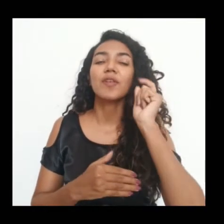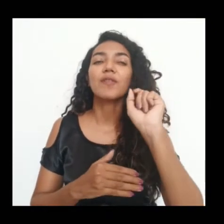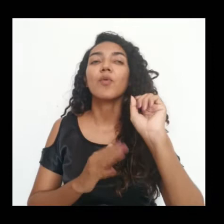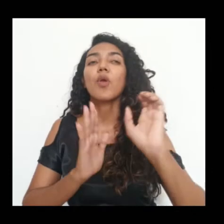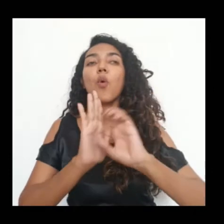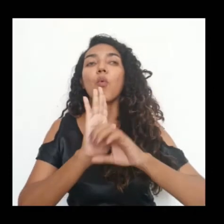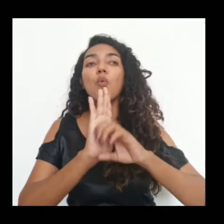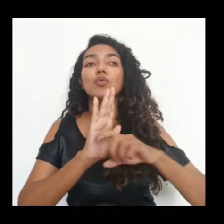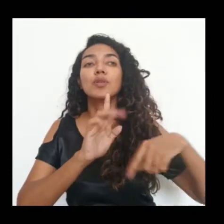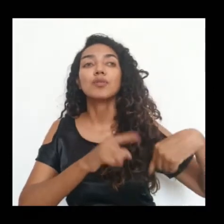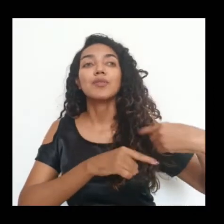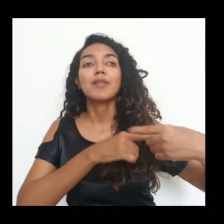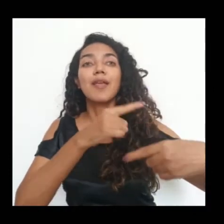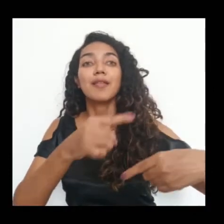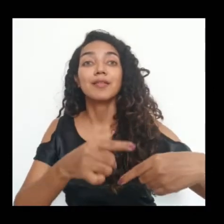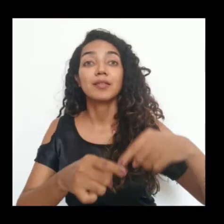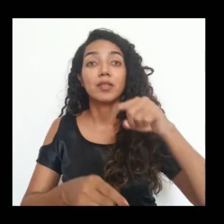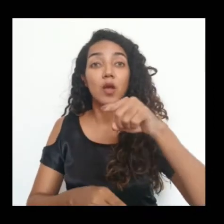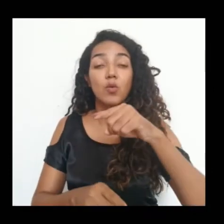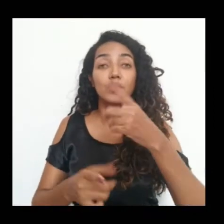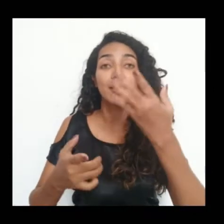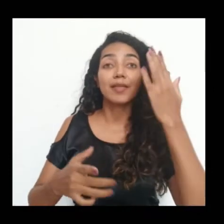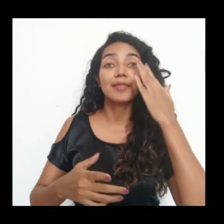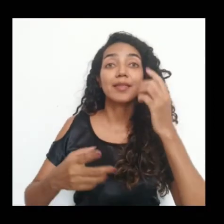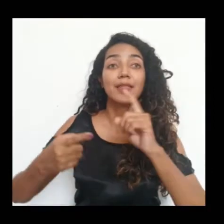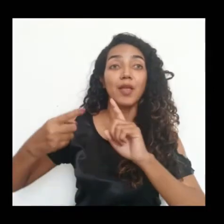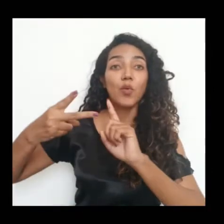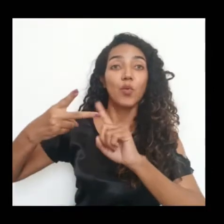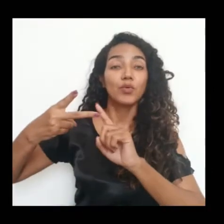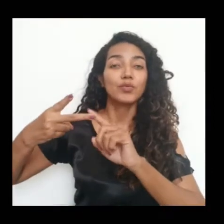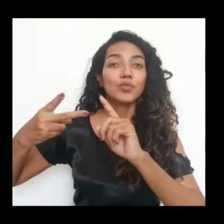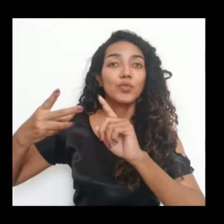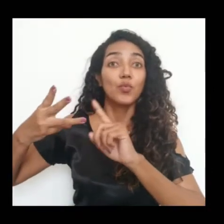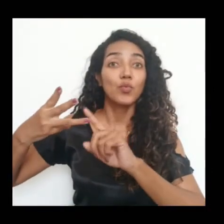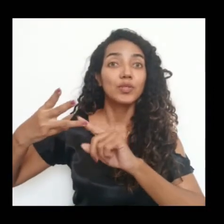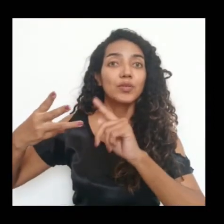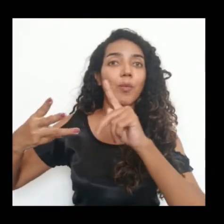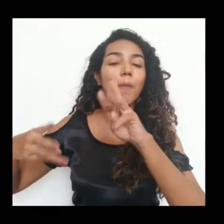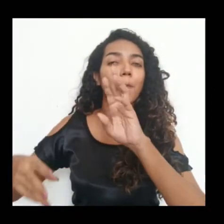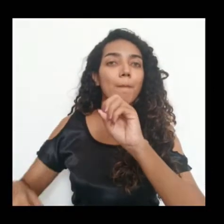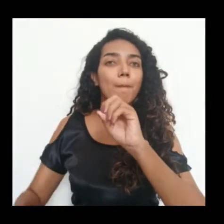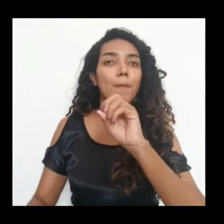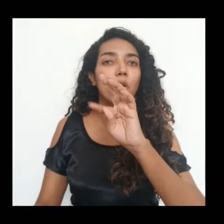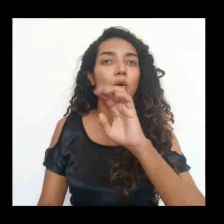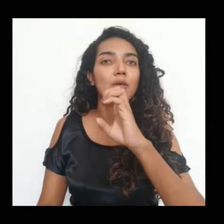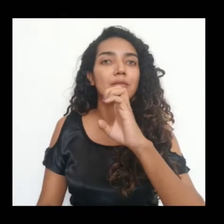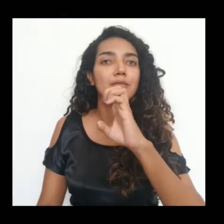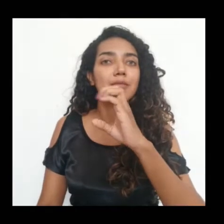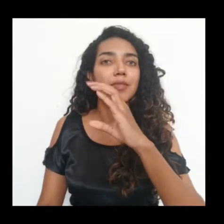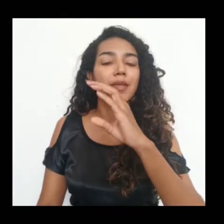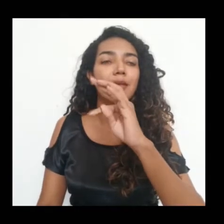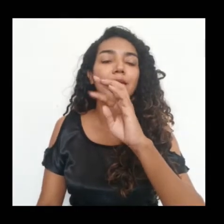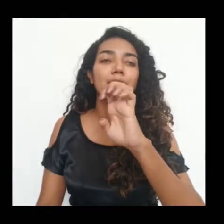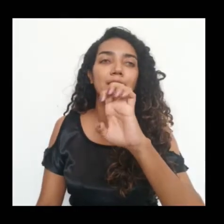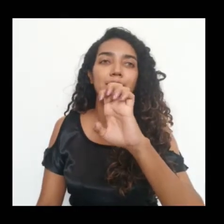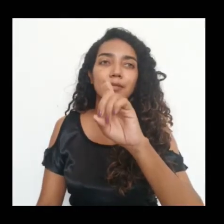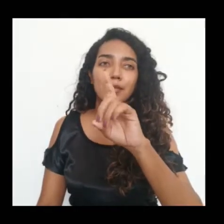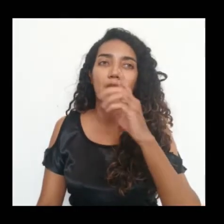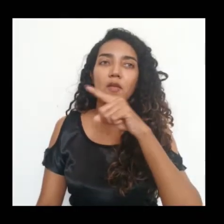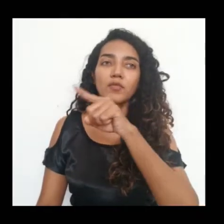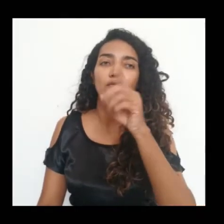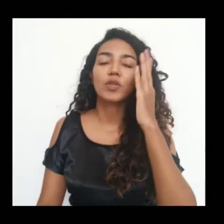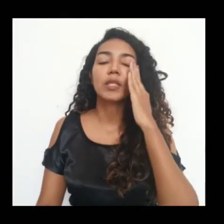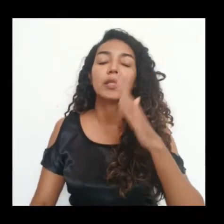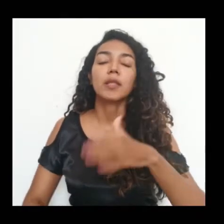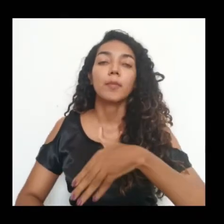aqui vai ficar mais claro como é que funciona. Por fim, o private, que seria o acesso privado, ele permite